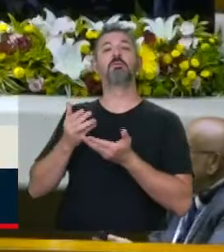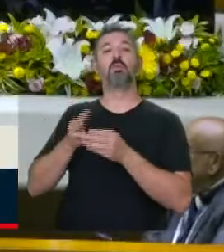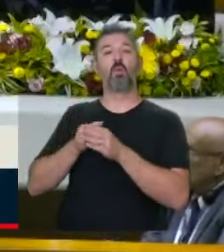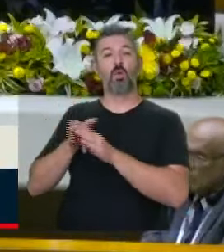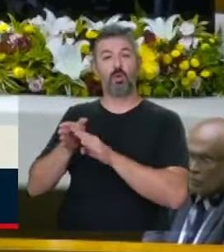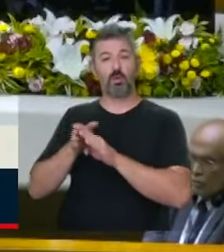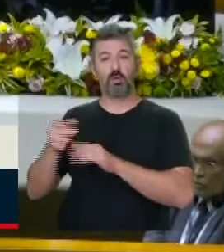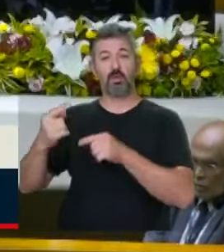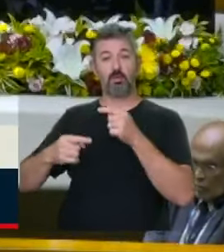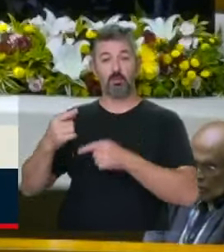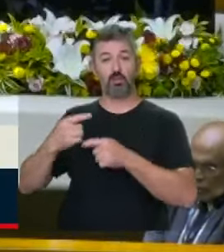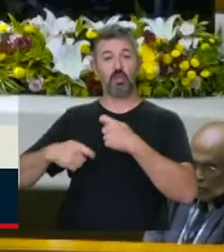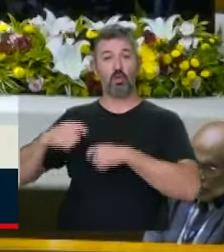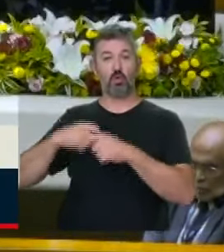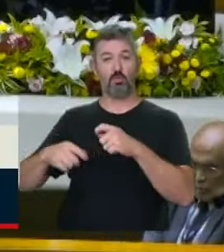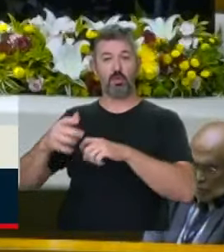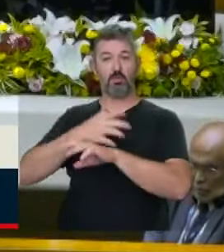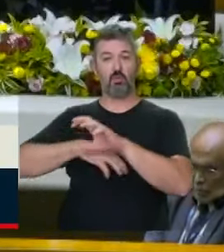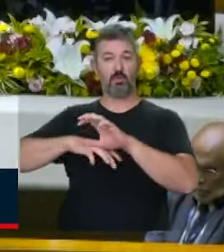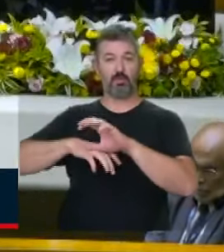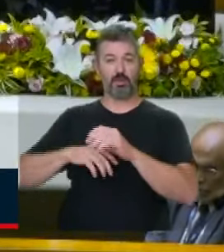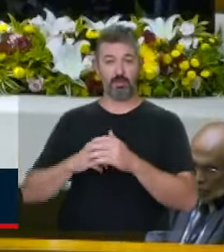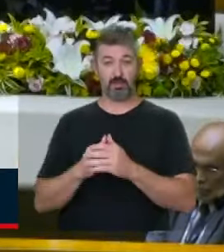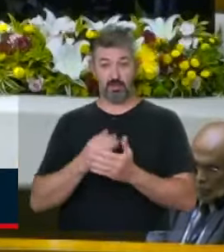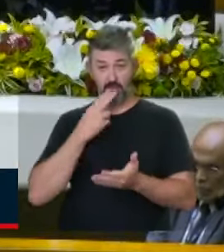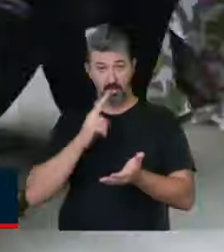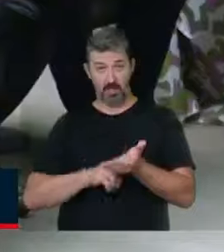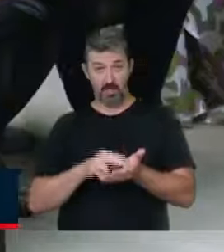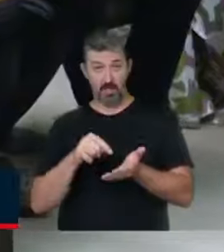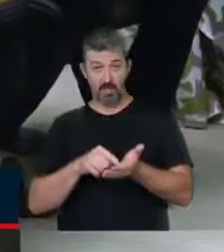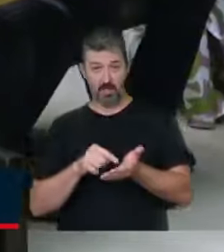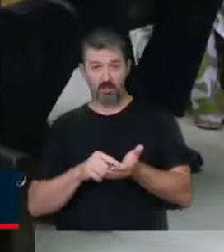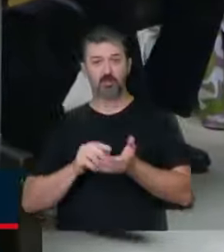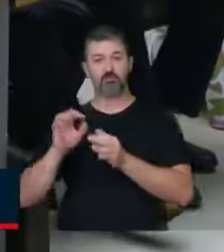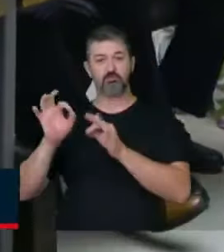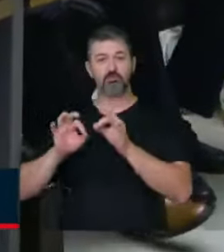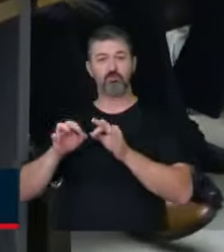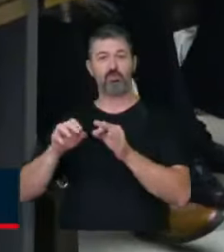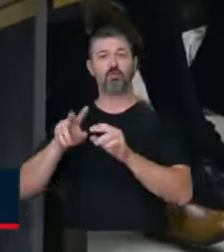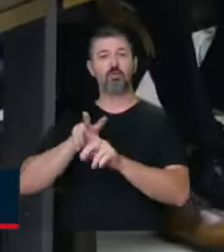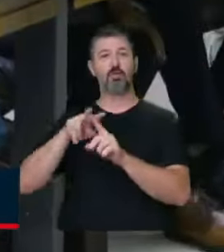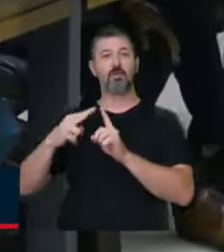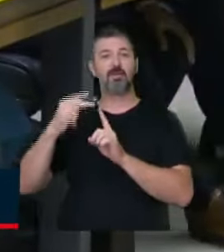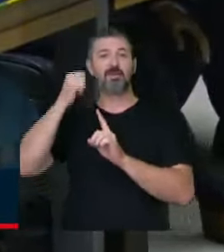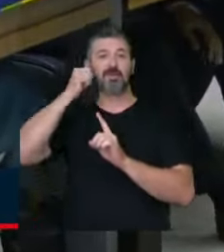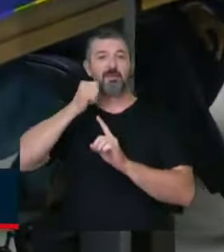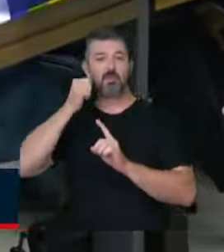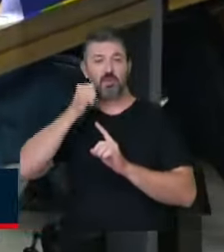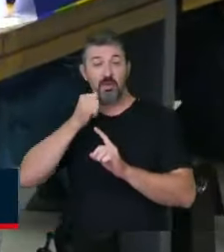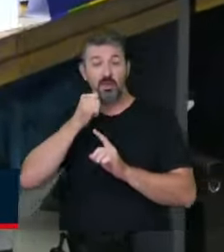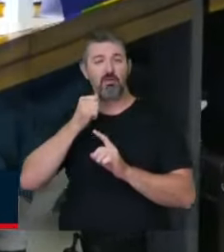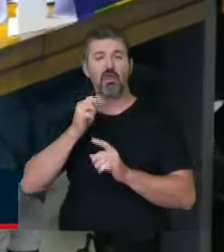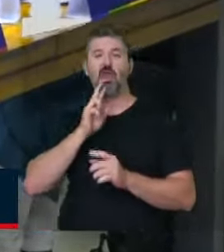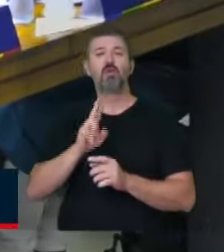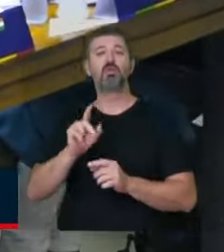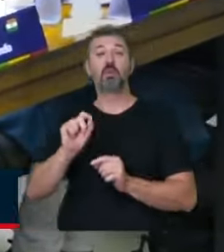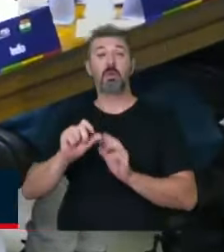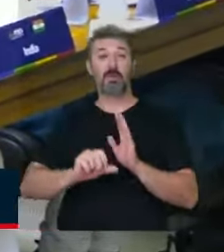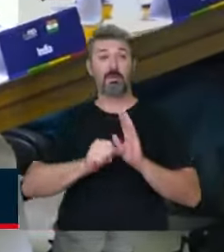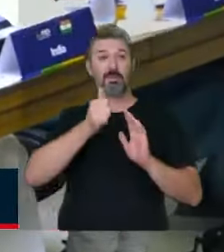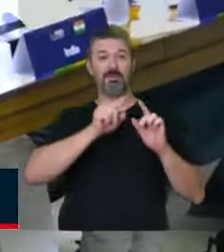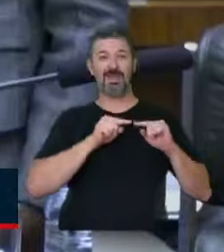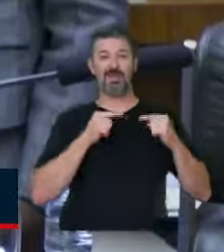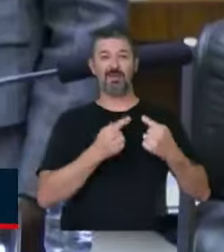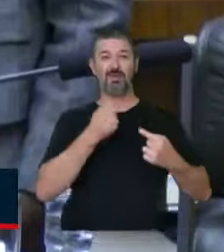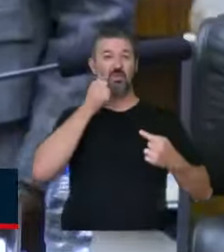política, economia e meio ambiente. A carta, formulada com foco na perspectiva feminina, é resultado da primeira reunião